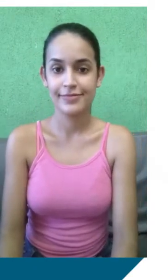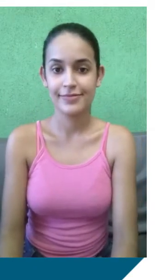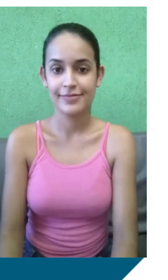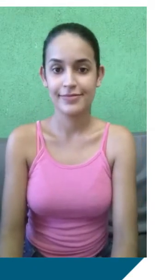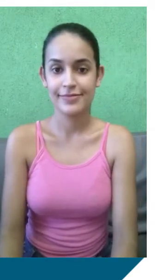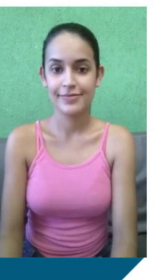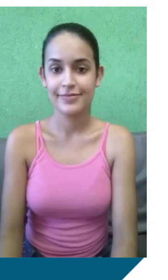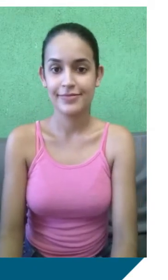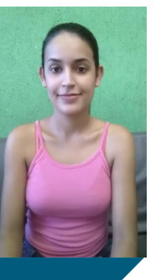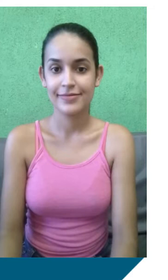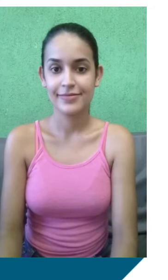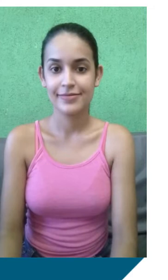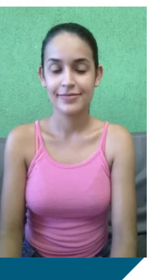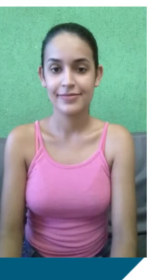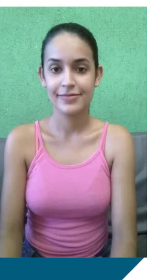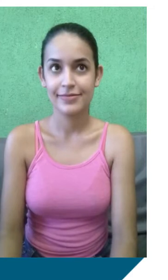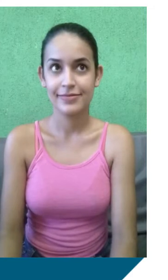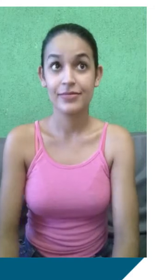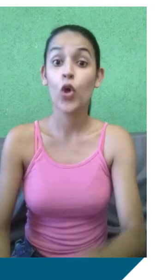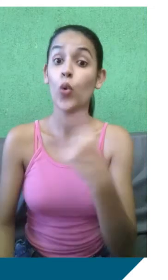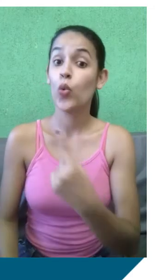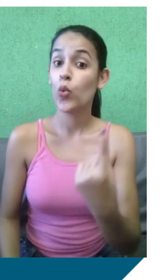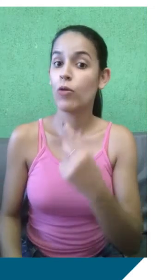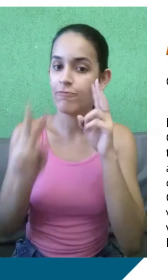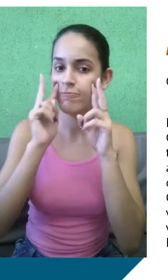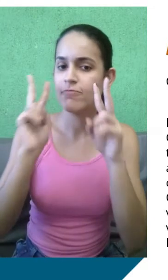Felipe Nascimento, Luciana Abraão e por mim.